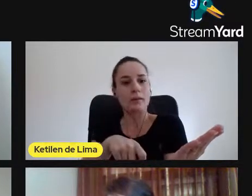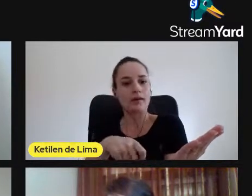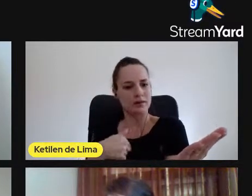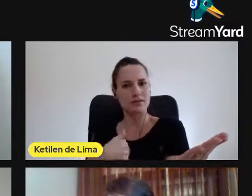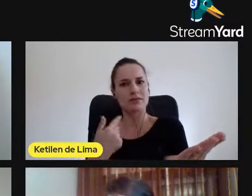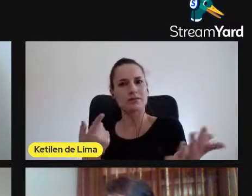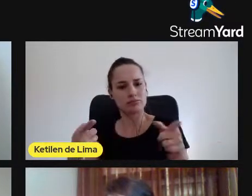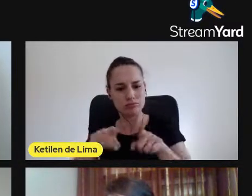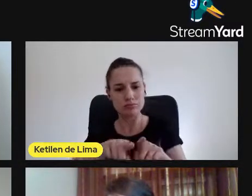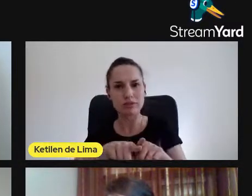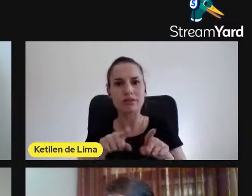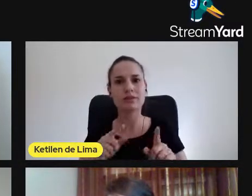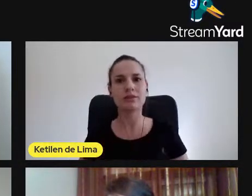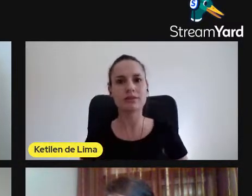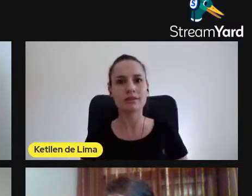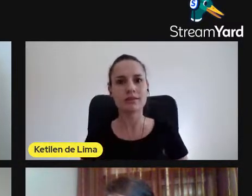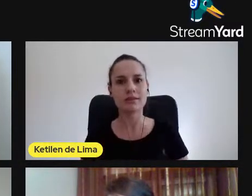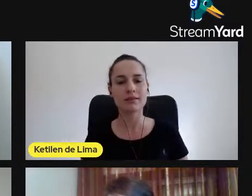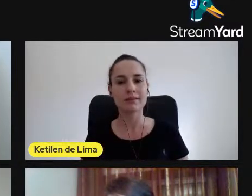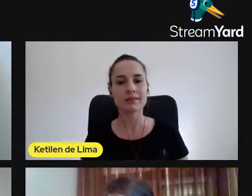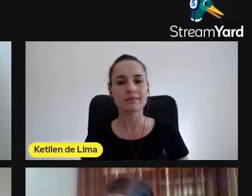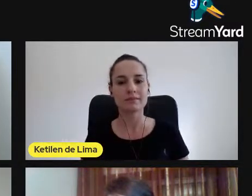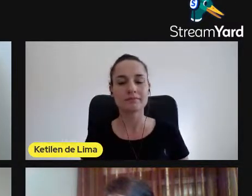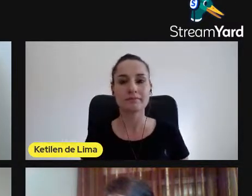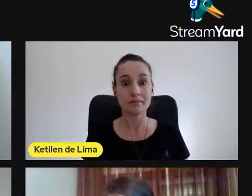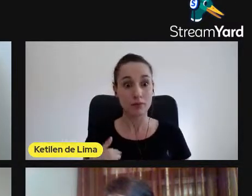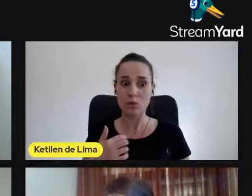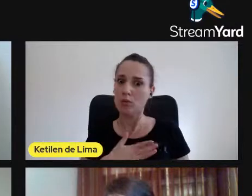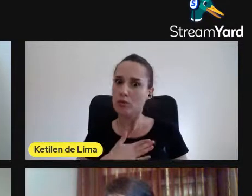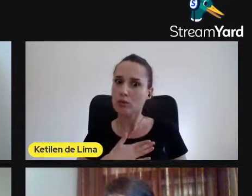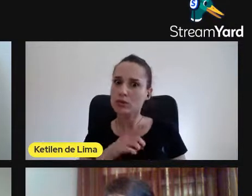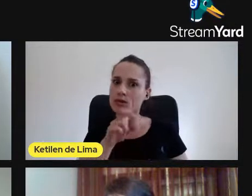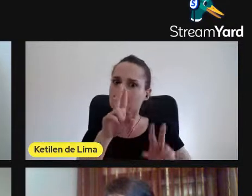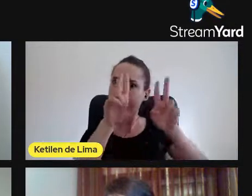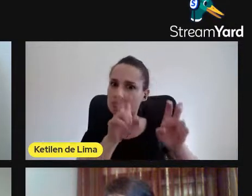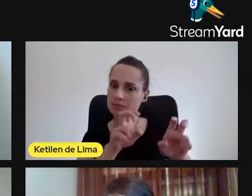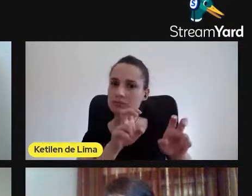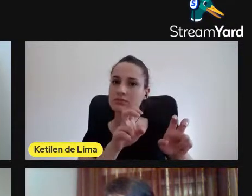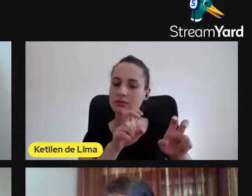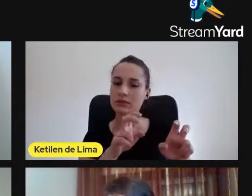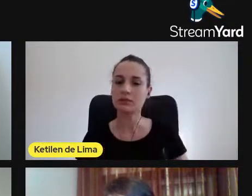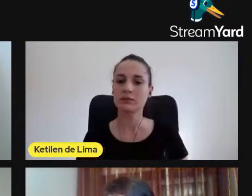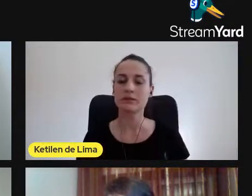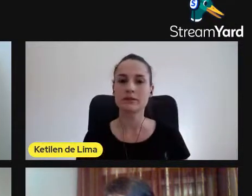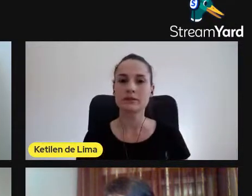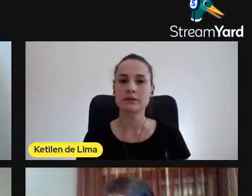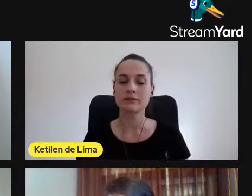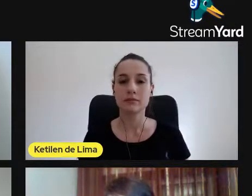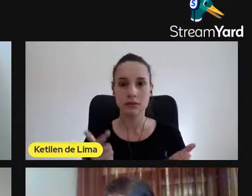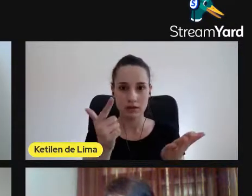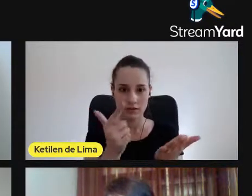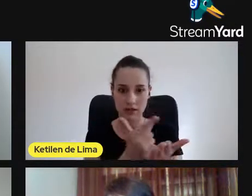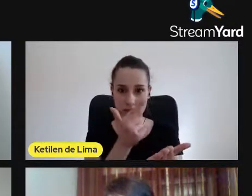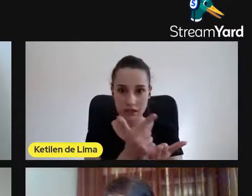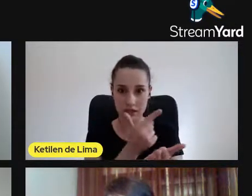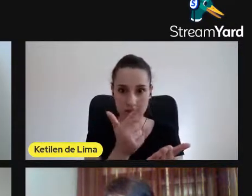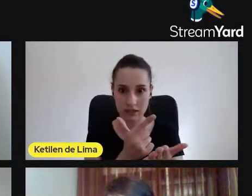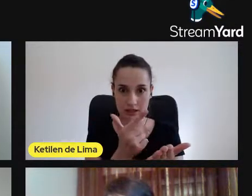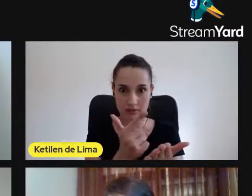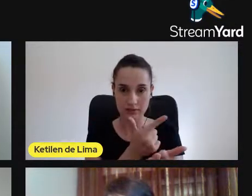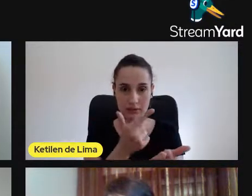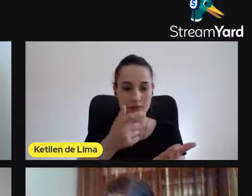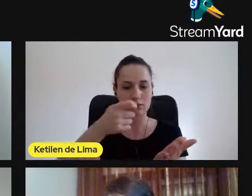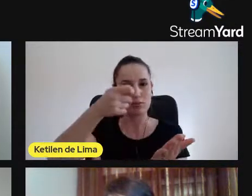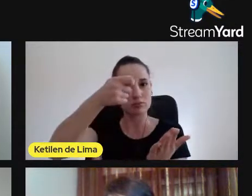disso porque eu acho que essa obra, assim, não existe convicção, né? Não existe